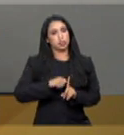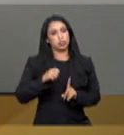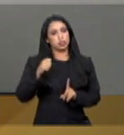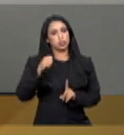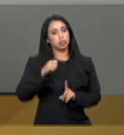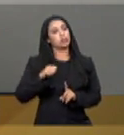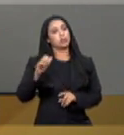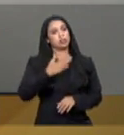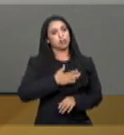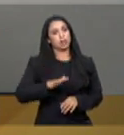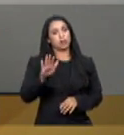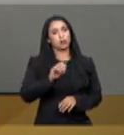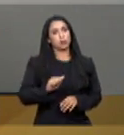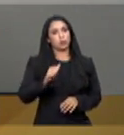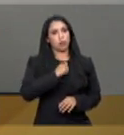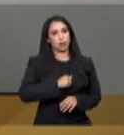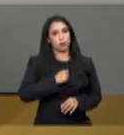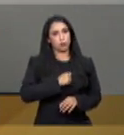do RESP